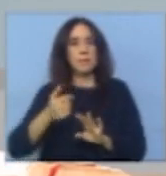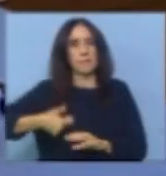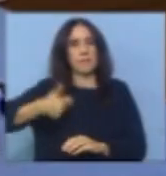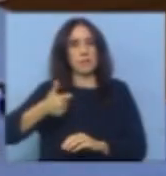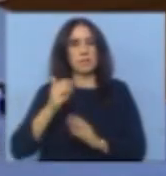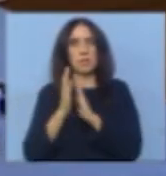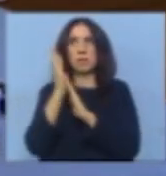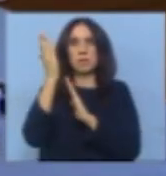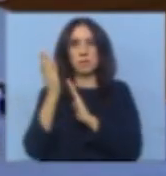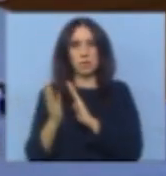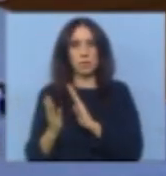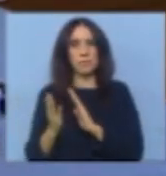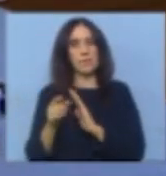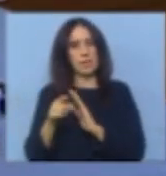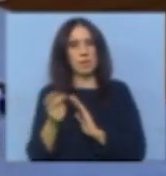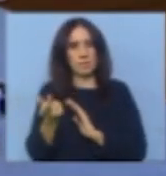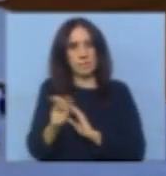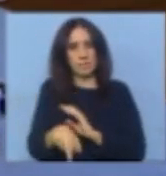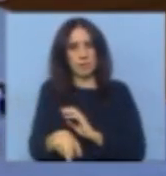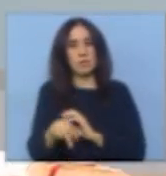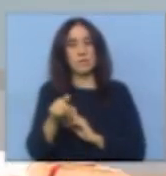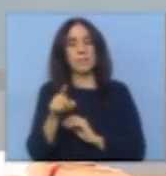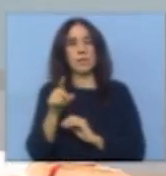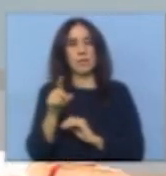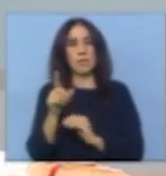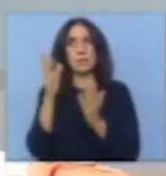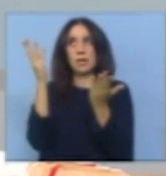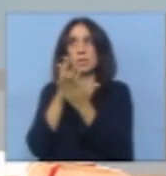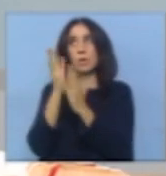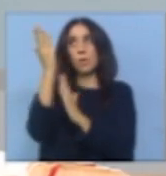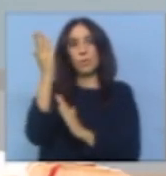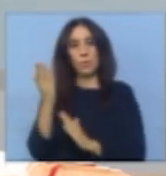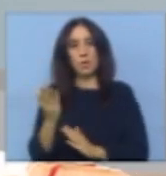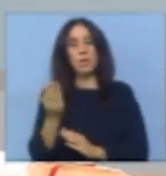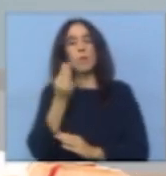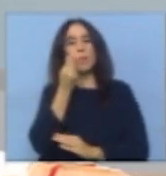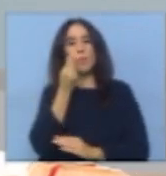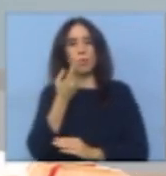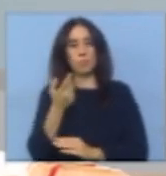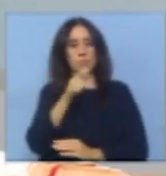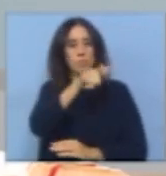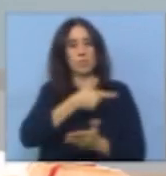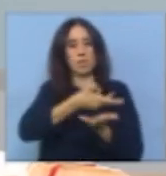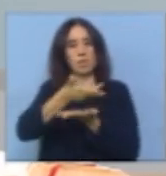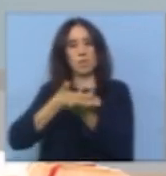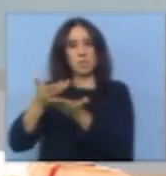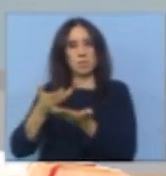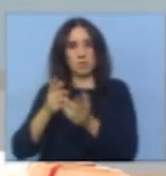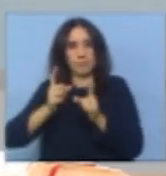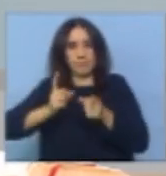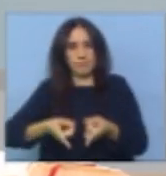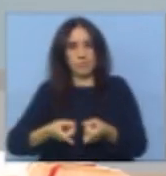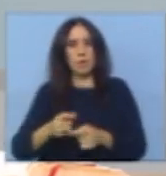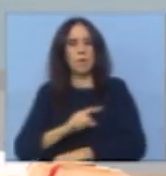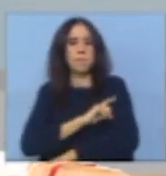prevalência de Deus que aqui aparece. E é essa relação com Ele, a partir do modo como nos relacionamos com os outros, longe da dimensão